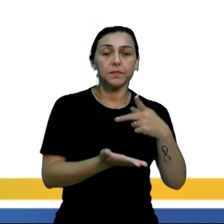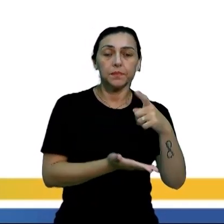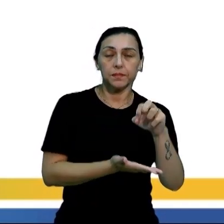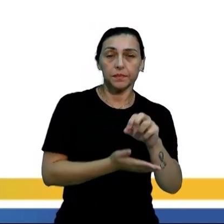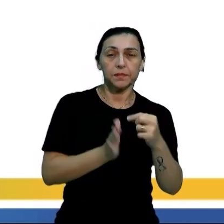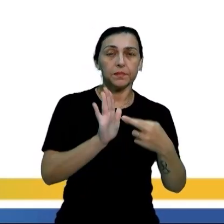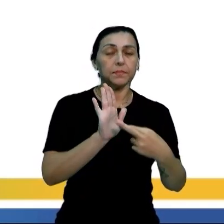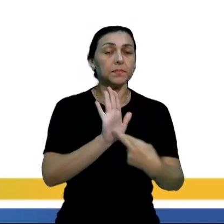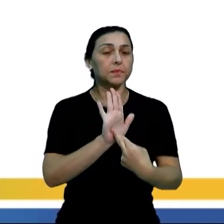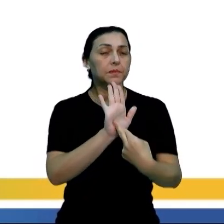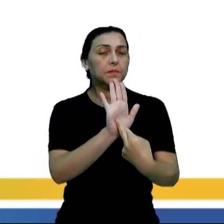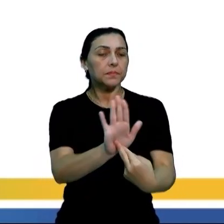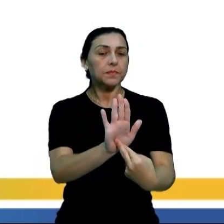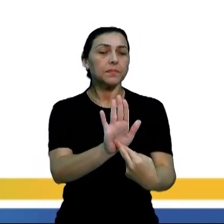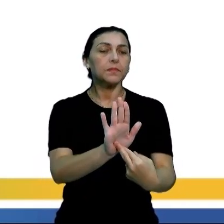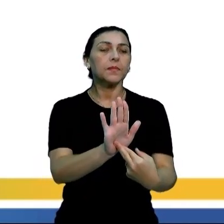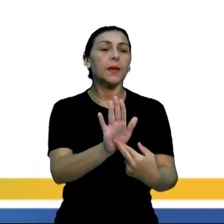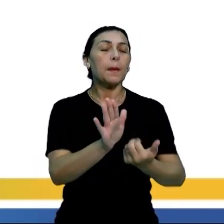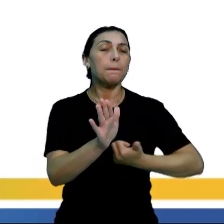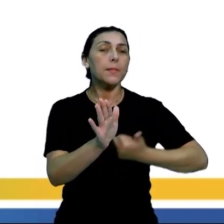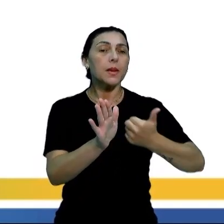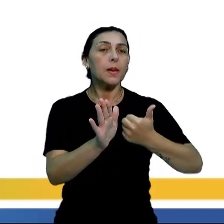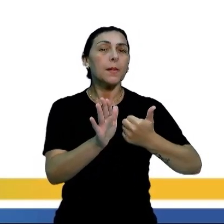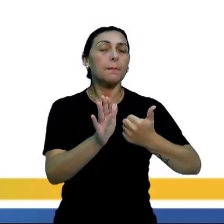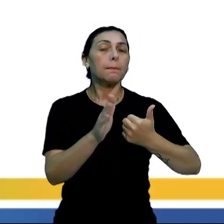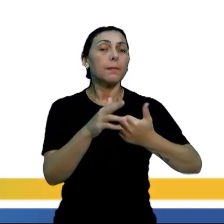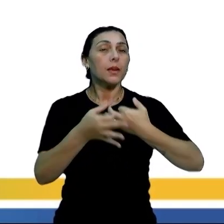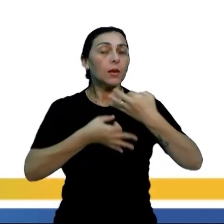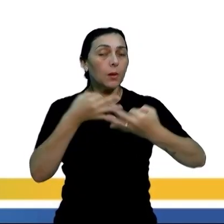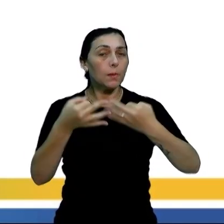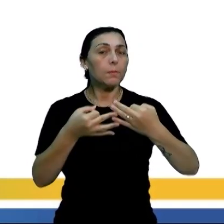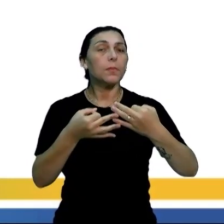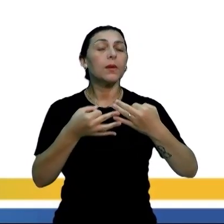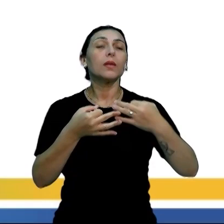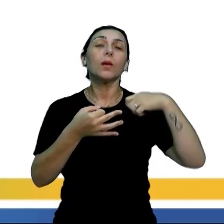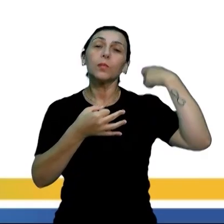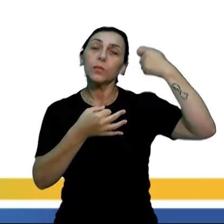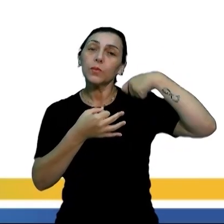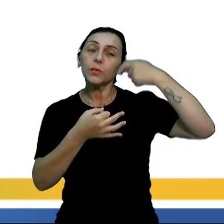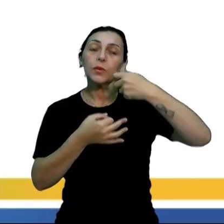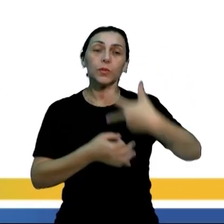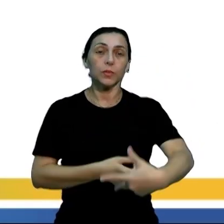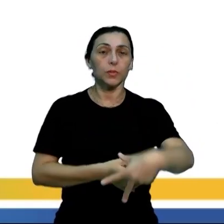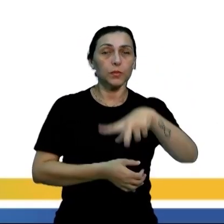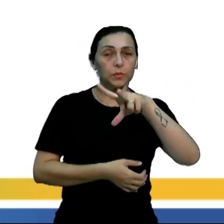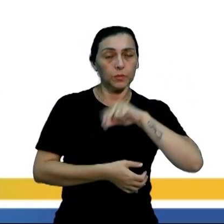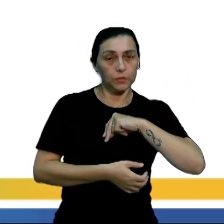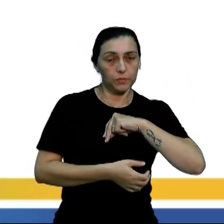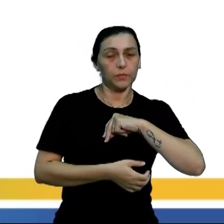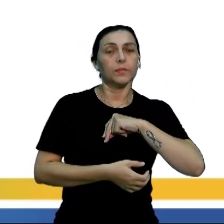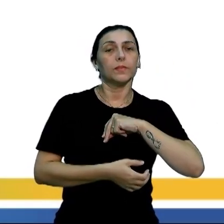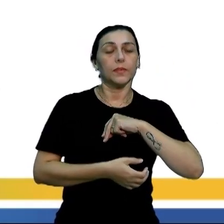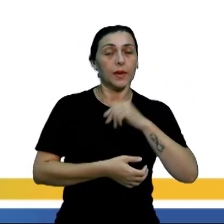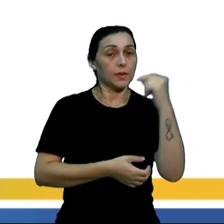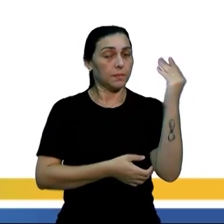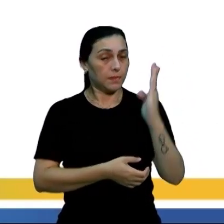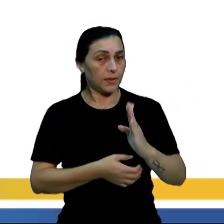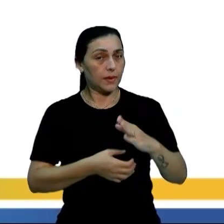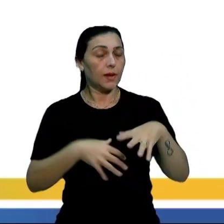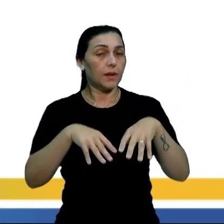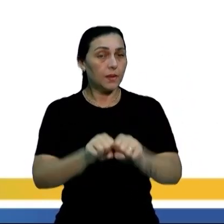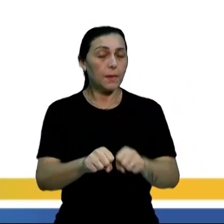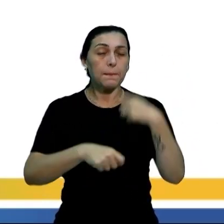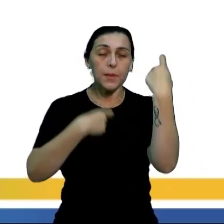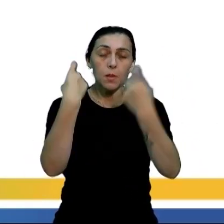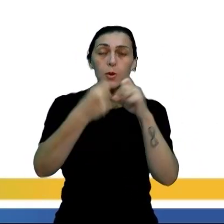Carta de Pero Vaz de Caminha representa uma das primeiras manifestações artísticas dos portugueses em terras brasileiras e preocupa-se